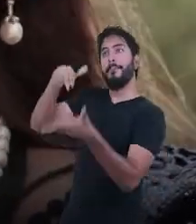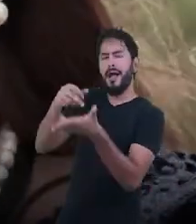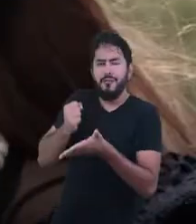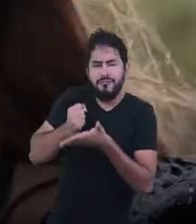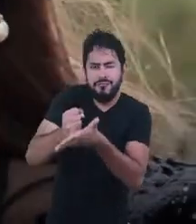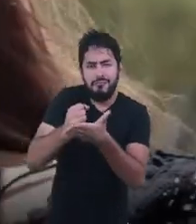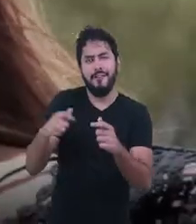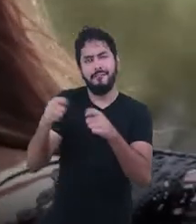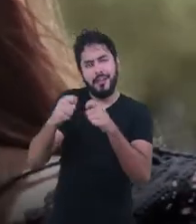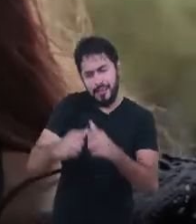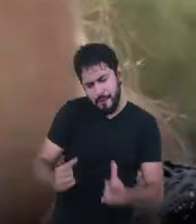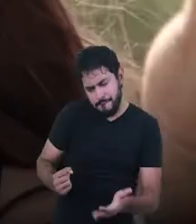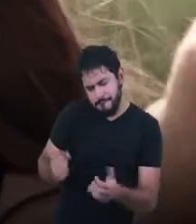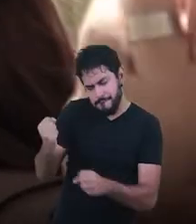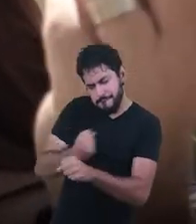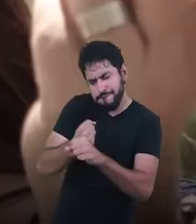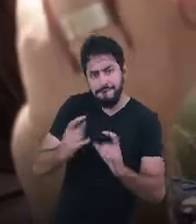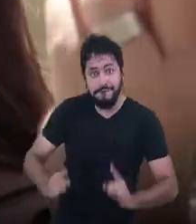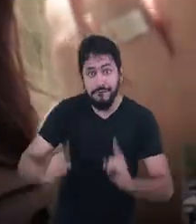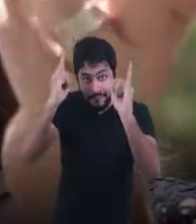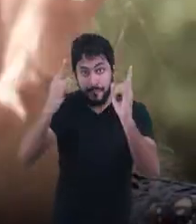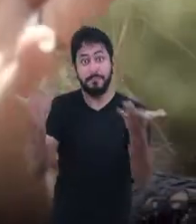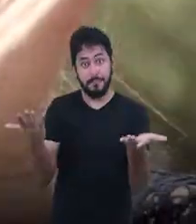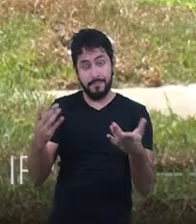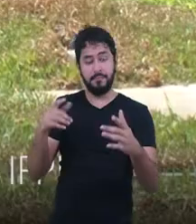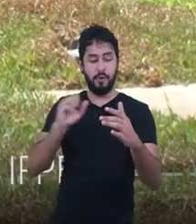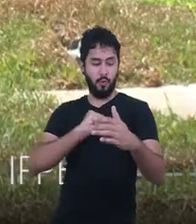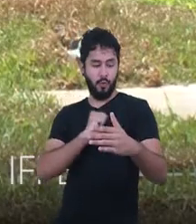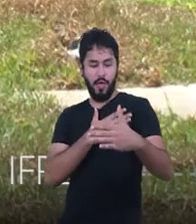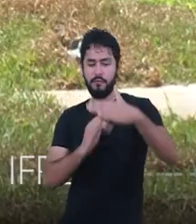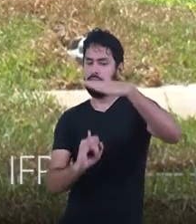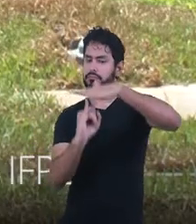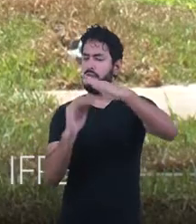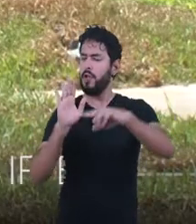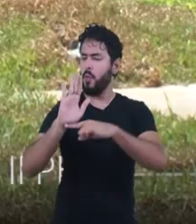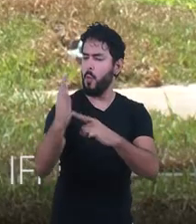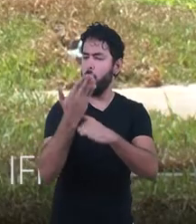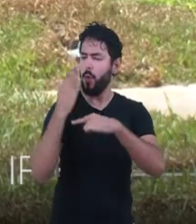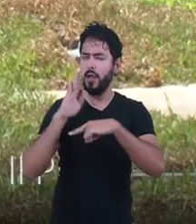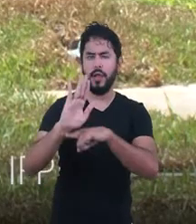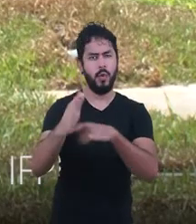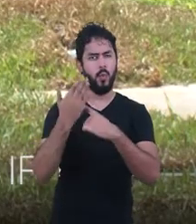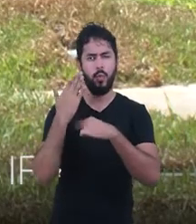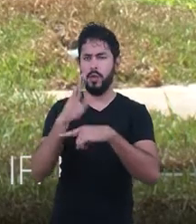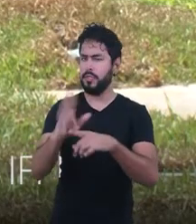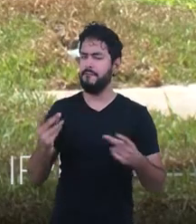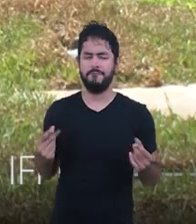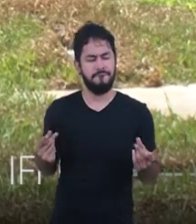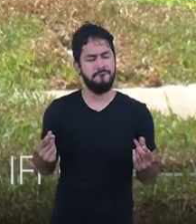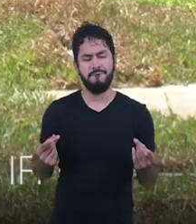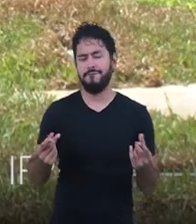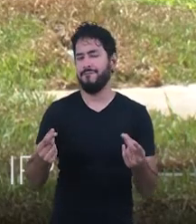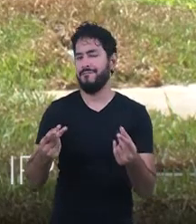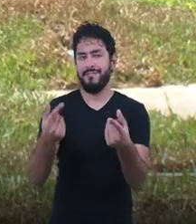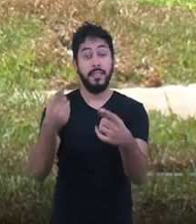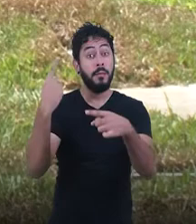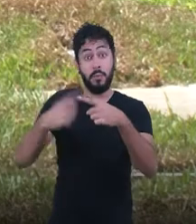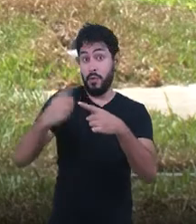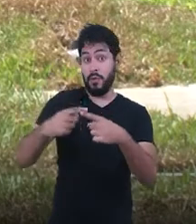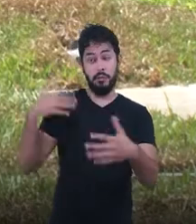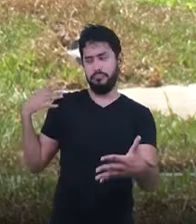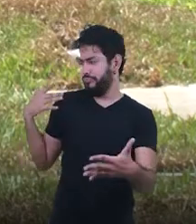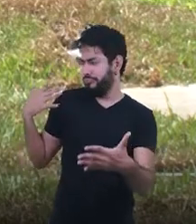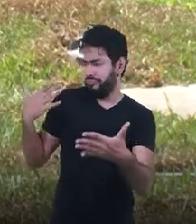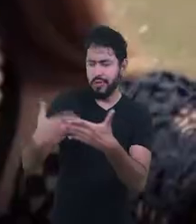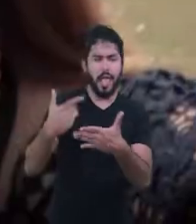caramba, eu estava aqui ajudando a fazer isso, não é? Essa contribuição do IFPE para mim e de mim para o IFPE